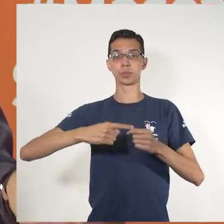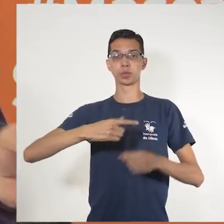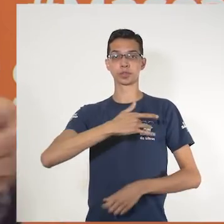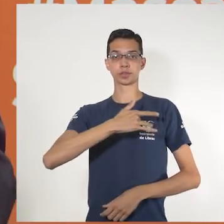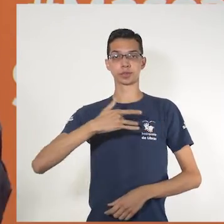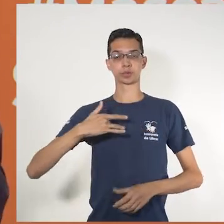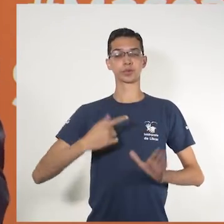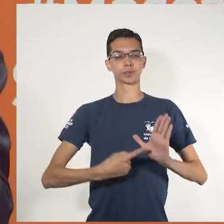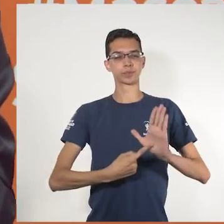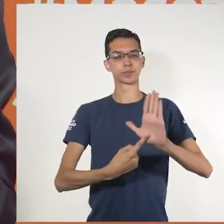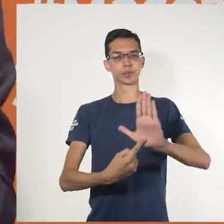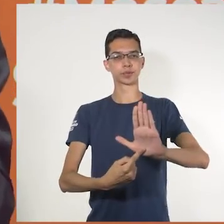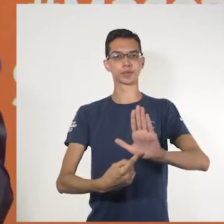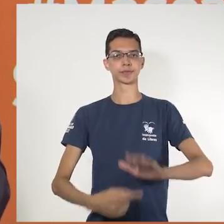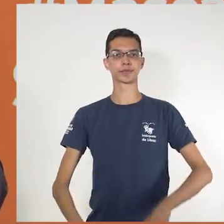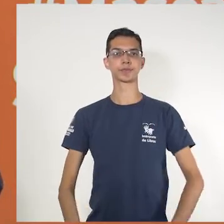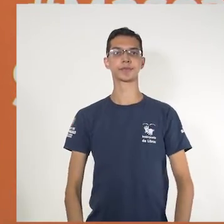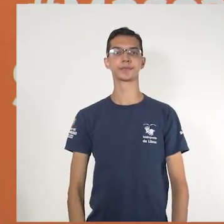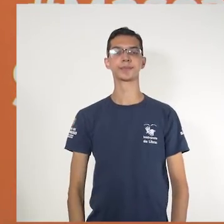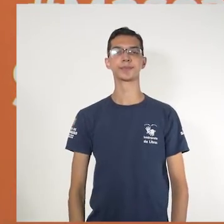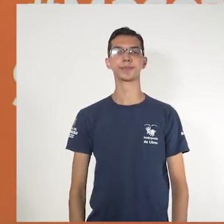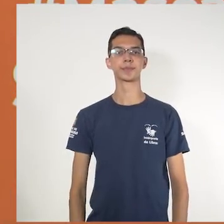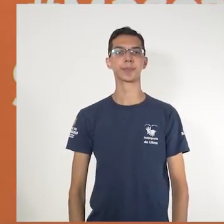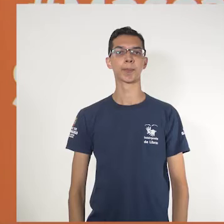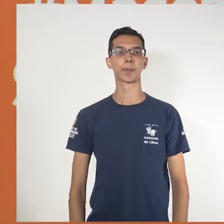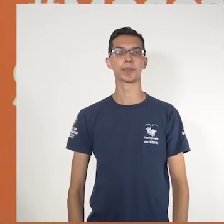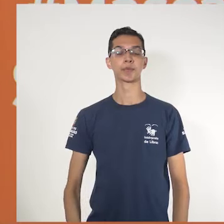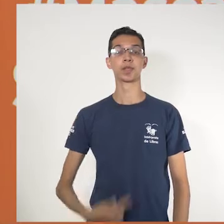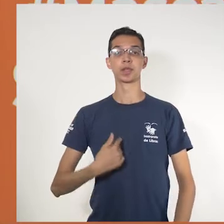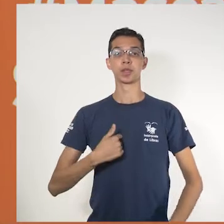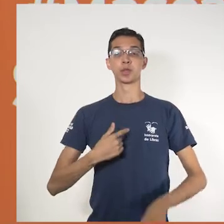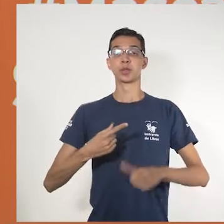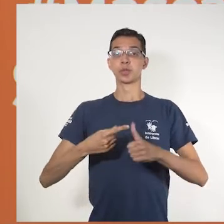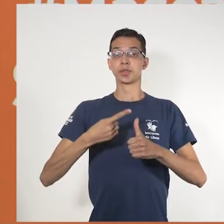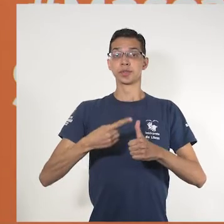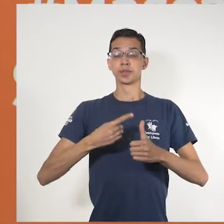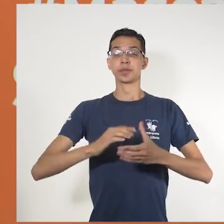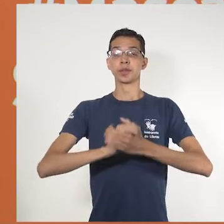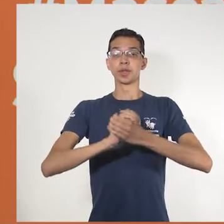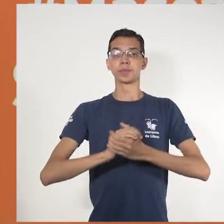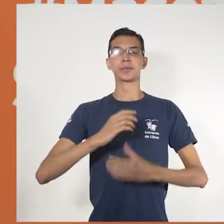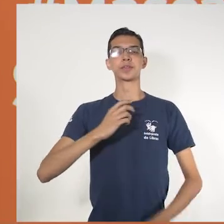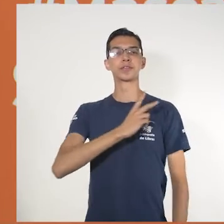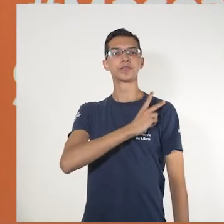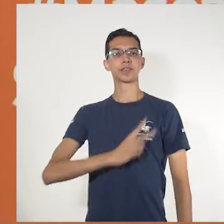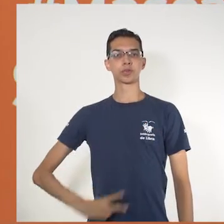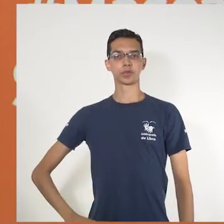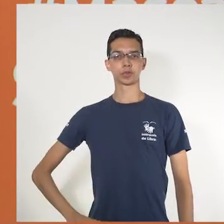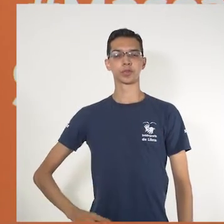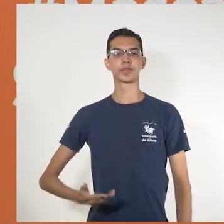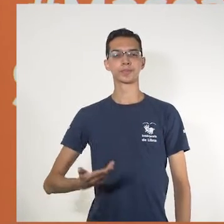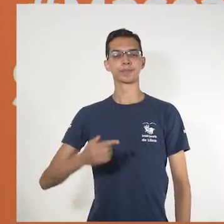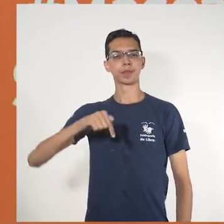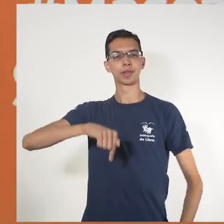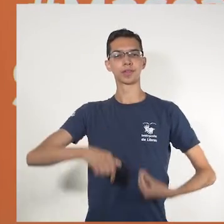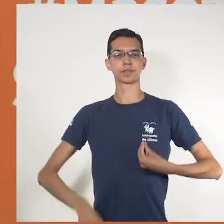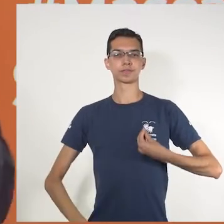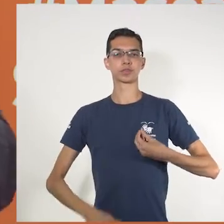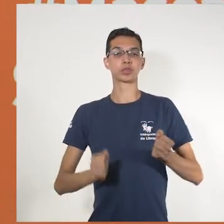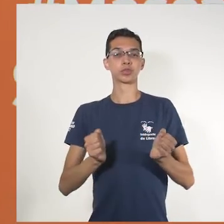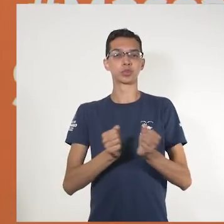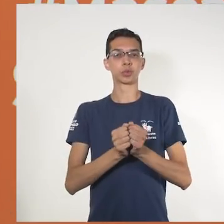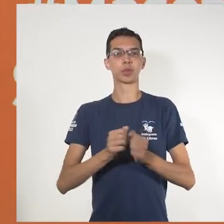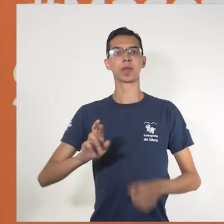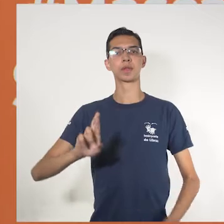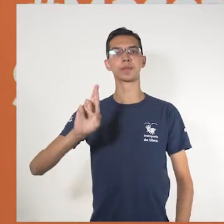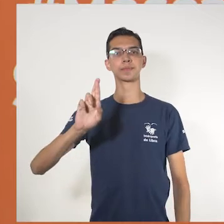Antes, queria fazer cumprimento ao vereador Atílio Francisco, que participa conosco dessa coletiva, representando o presidente